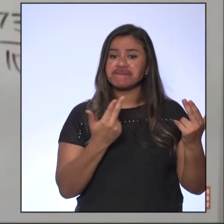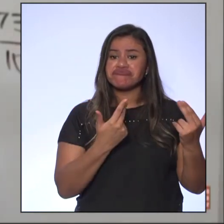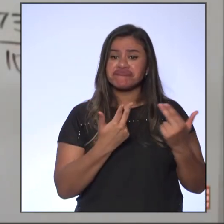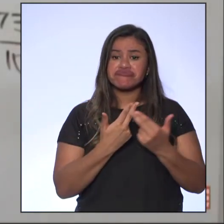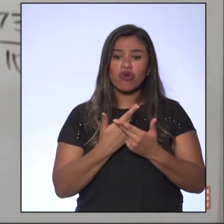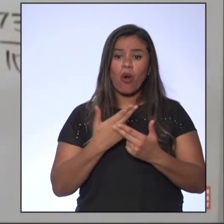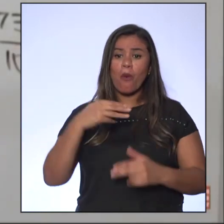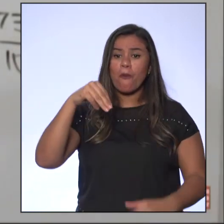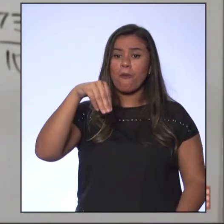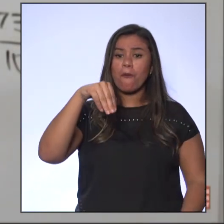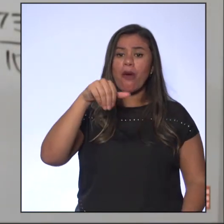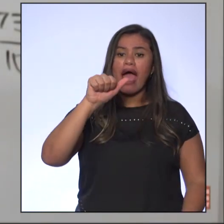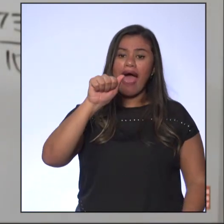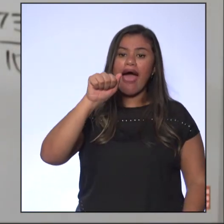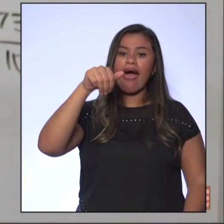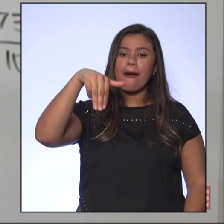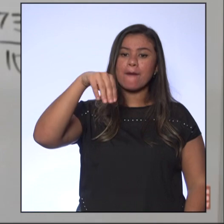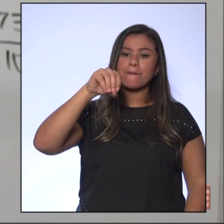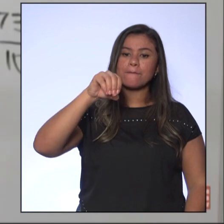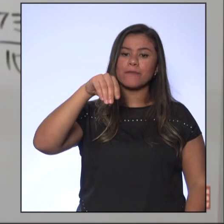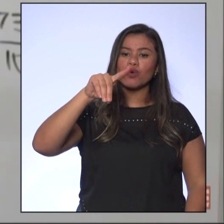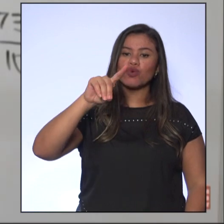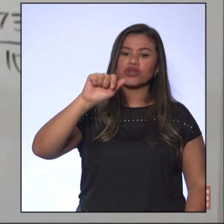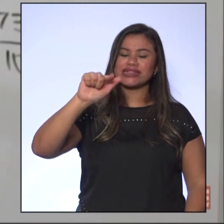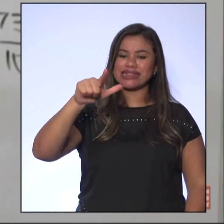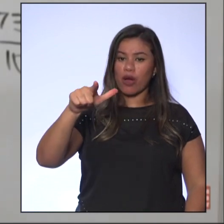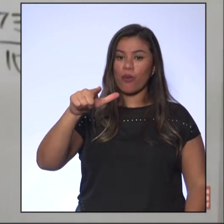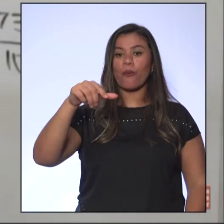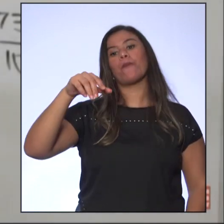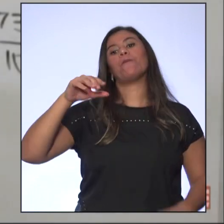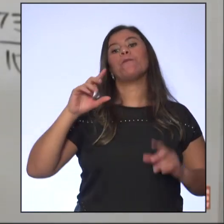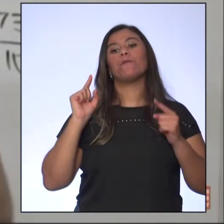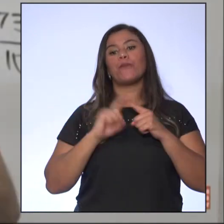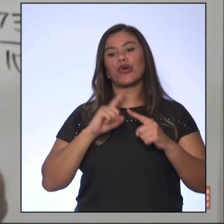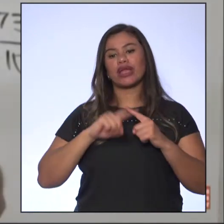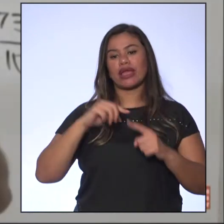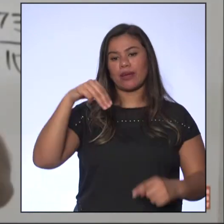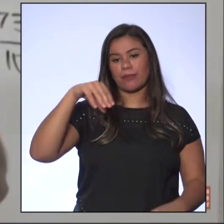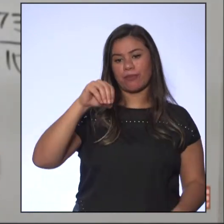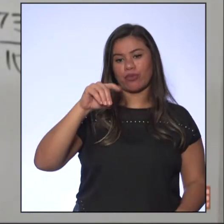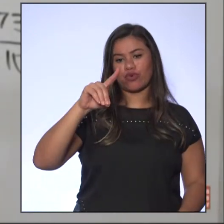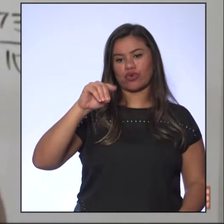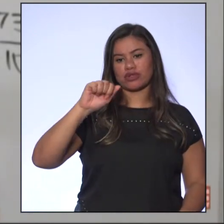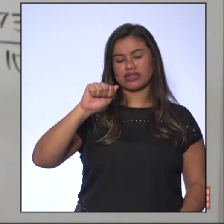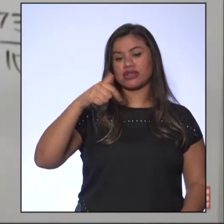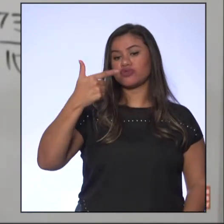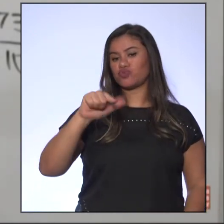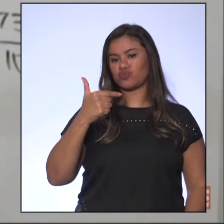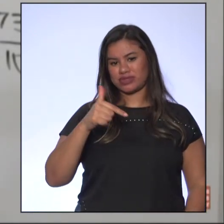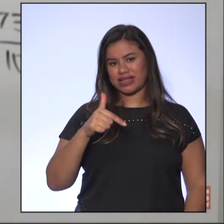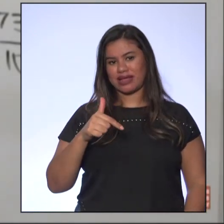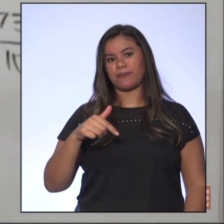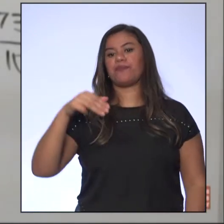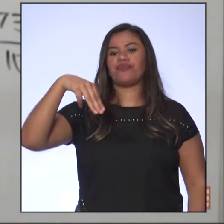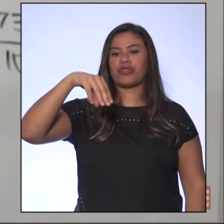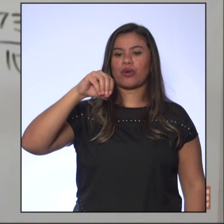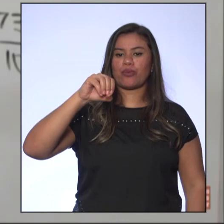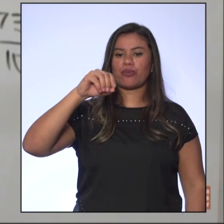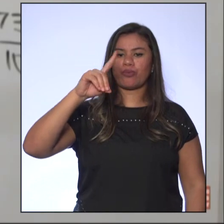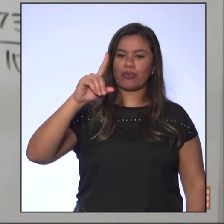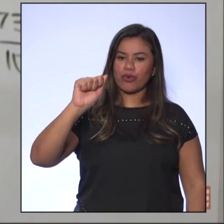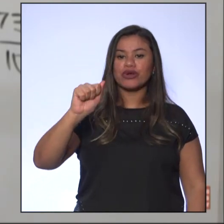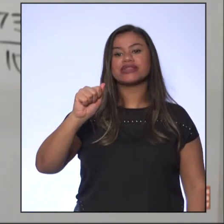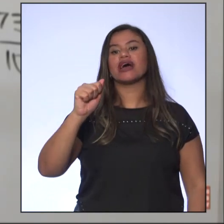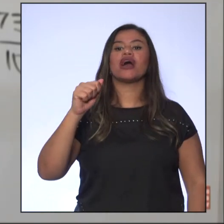tem moda, a modal. Vamos repetir? Vamos ver se entendeu? Moda. O que é moda? É o elemento que mais